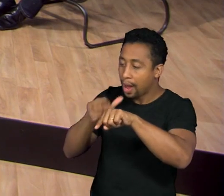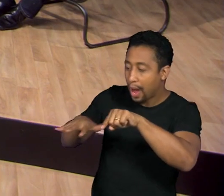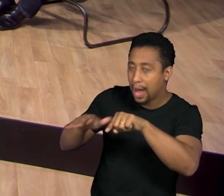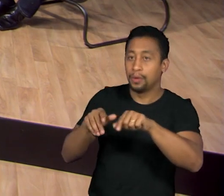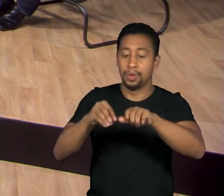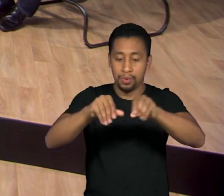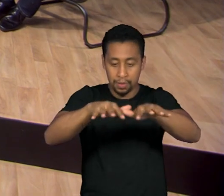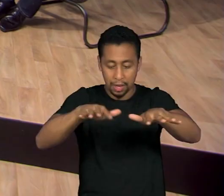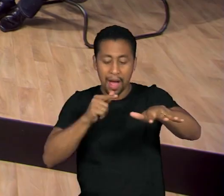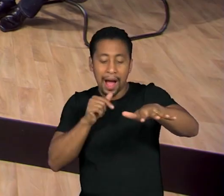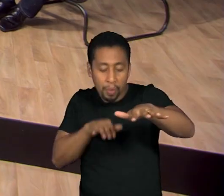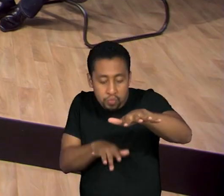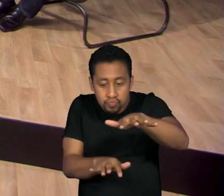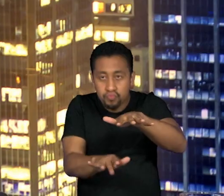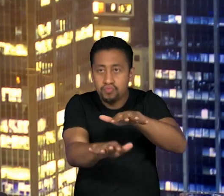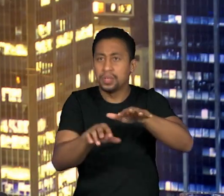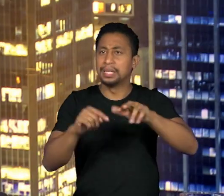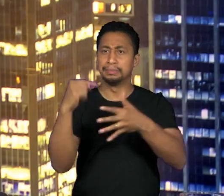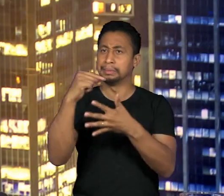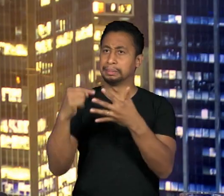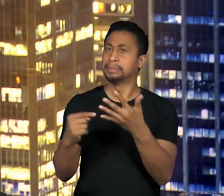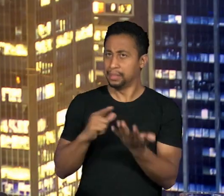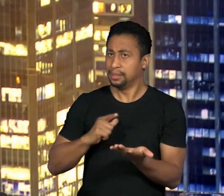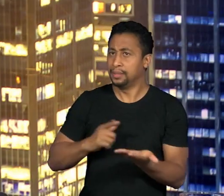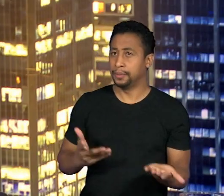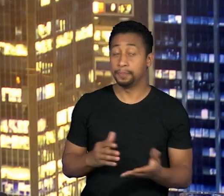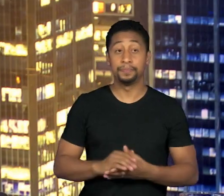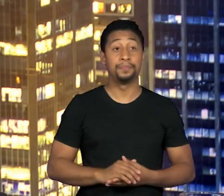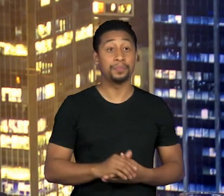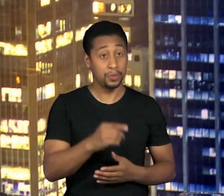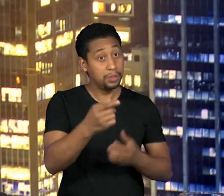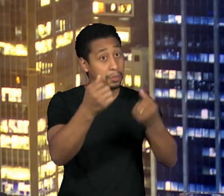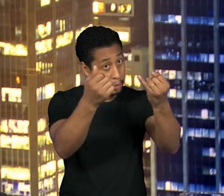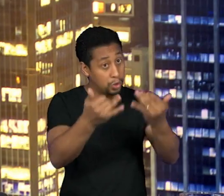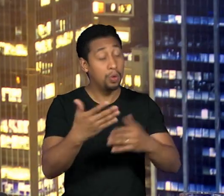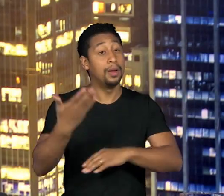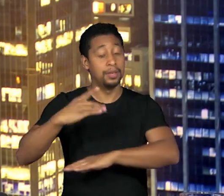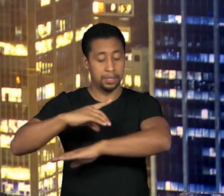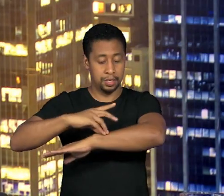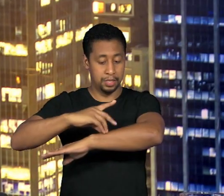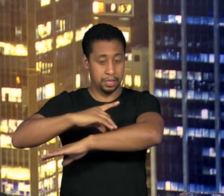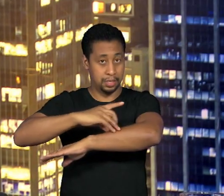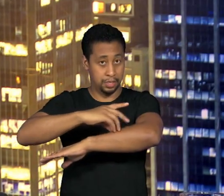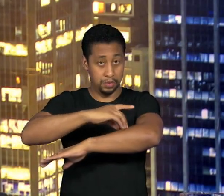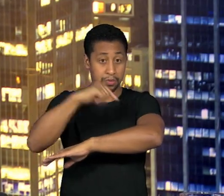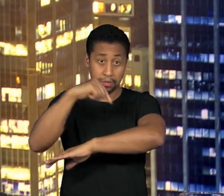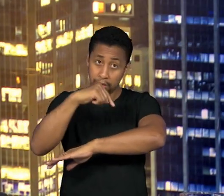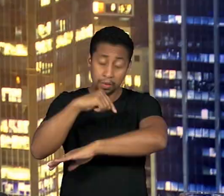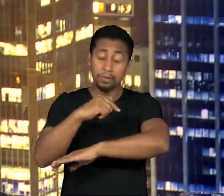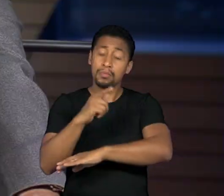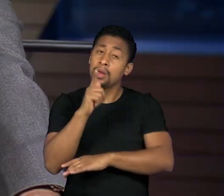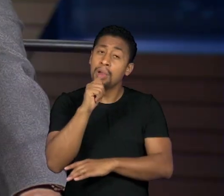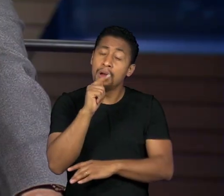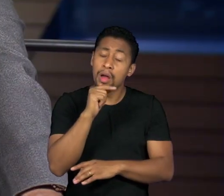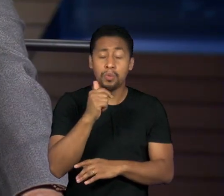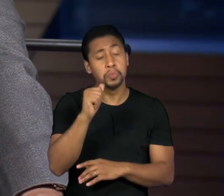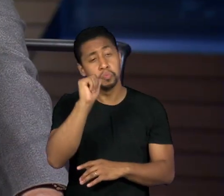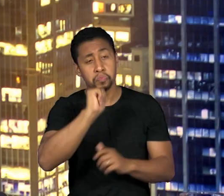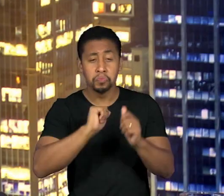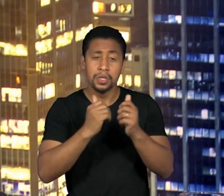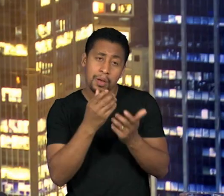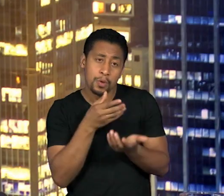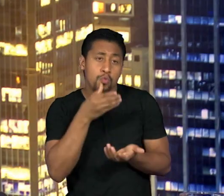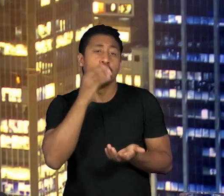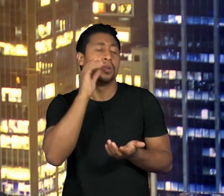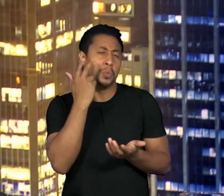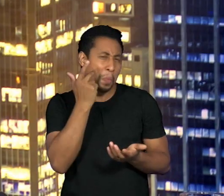água. É algo né? a se pensar, não é? Que citou os dinossauros que passaram por aqui e não fizeram a destruição que nós estamos fazendo, não é Exatamente. verdade? Agora, ainda